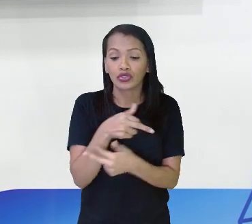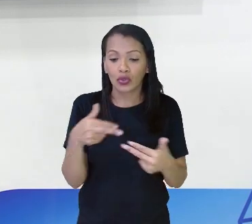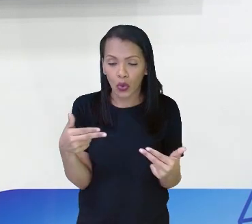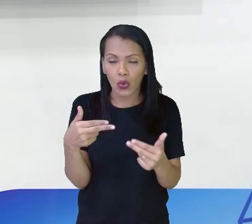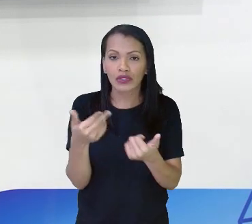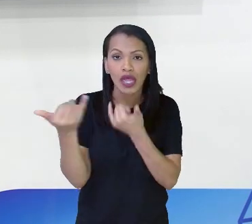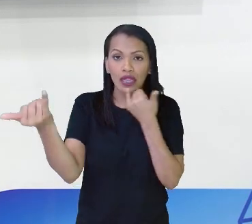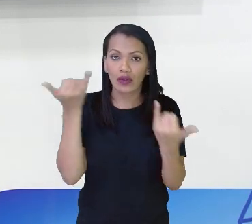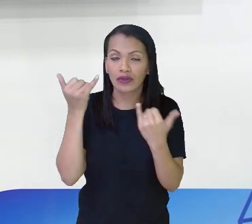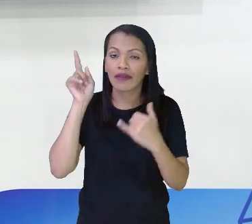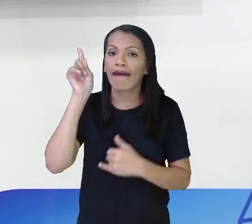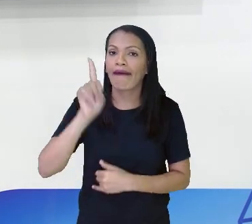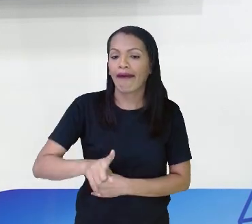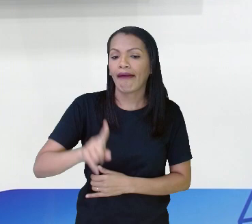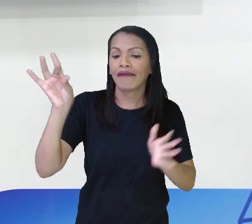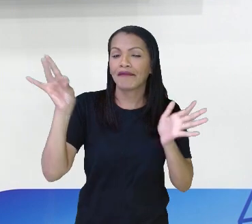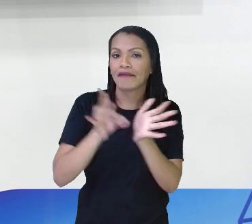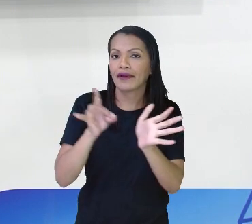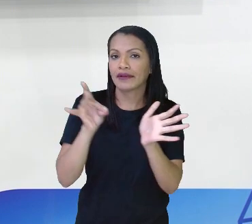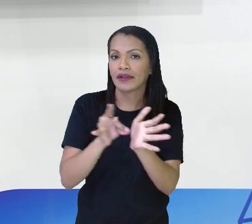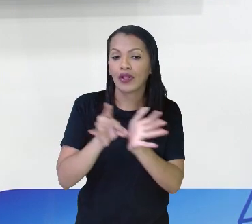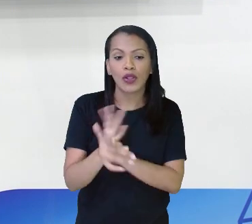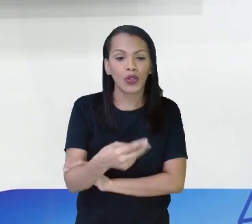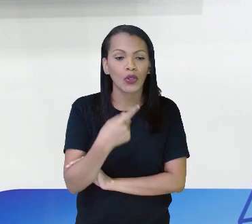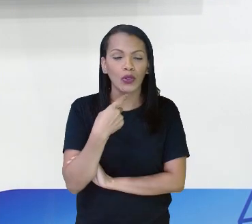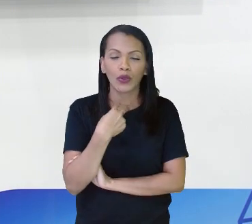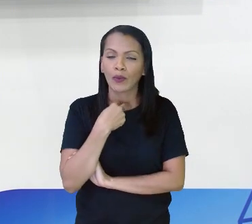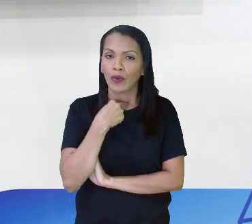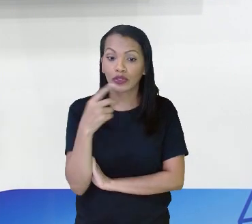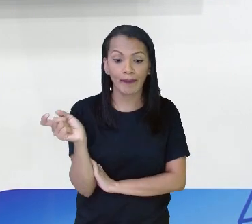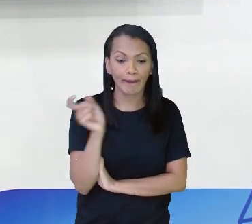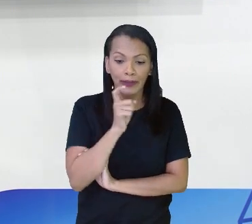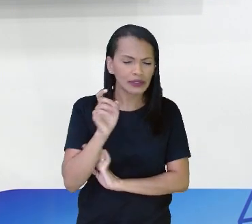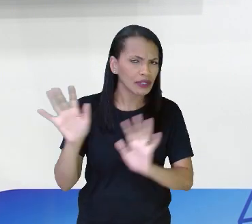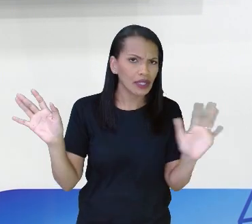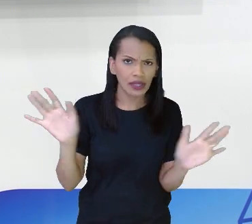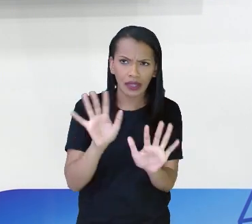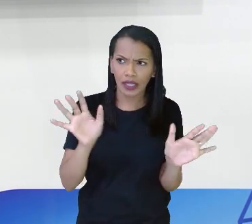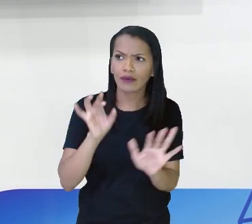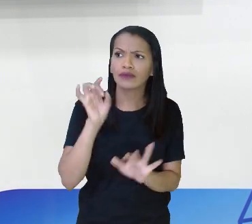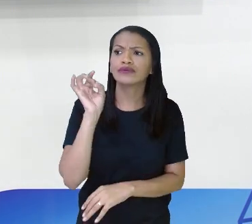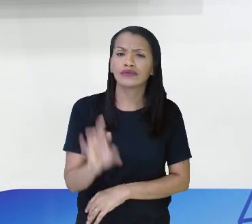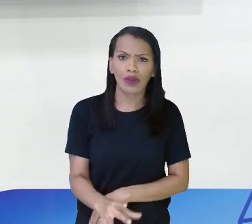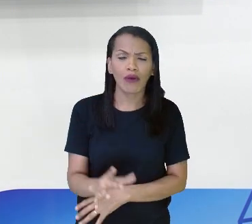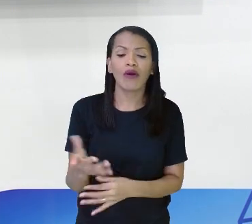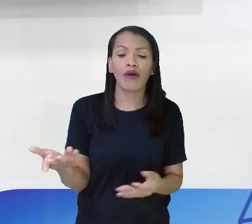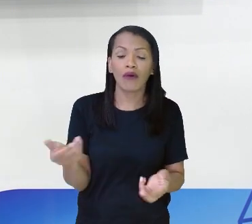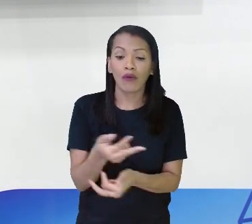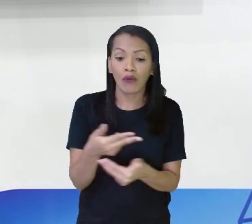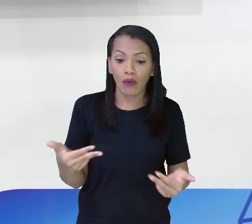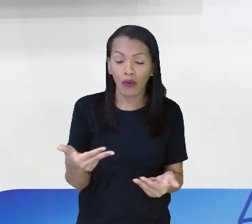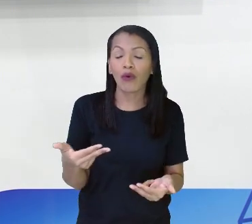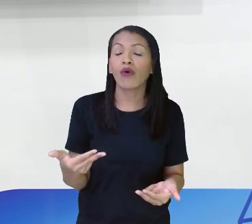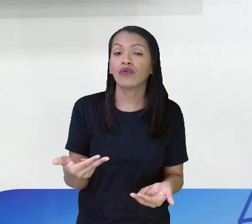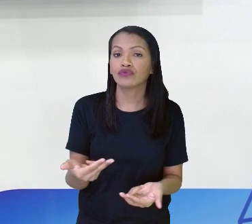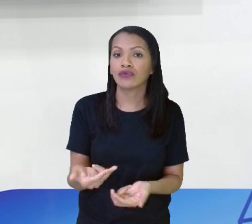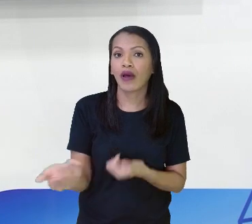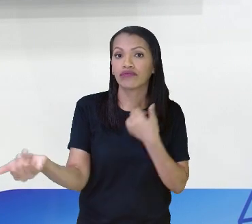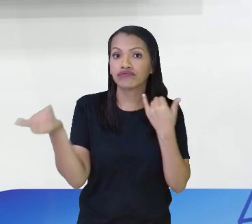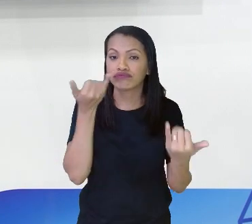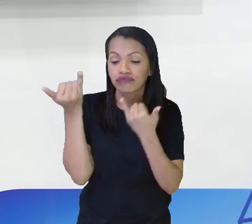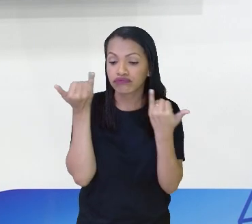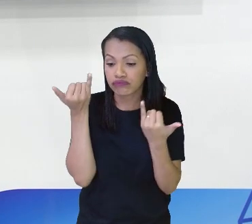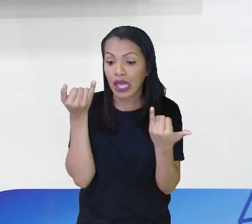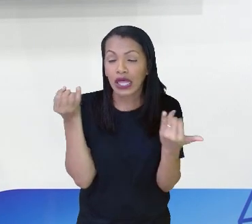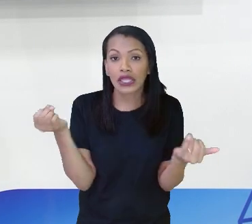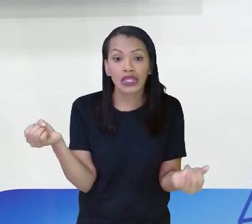está acontecendo hoje no nosso dia a dia, cotidiano. Vai influenciar o que na minha vida? Essa notícia vai agregar o quê? Então,